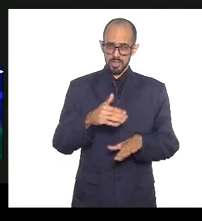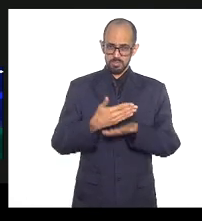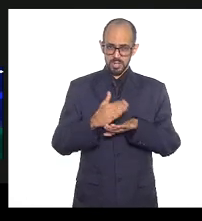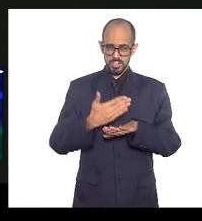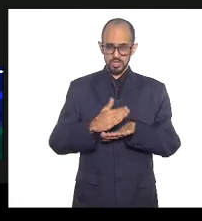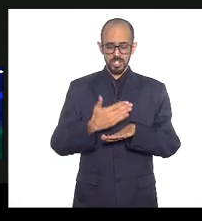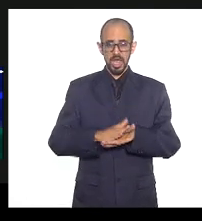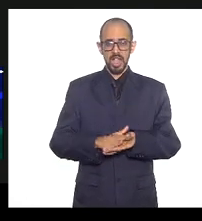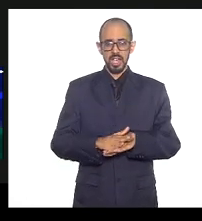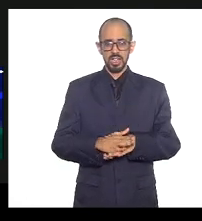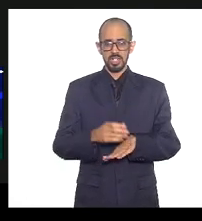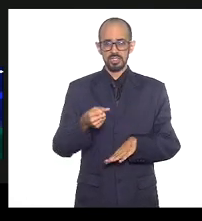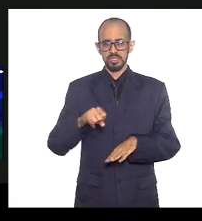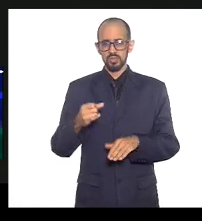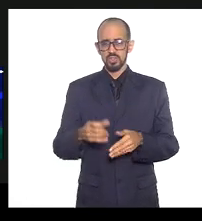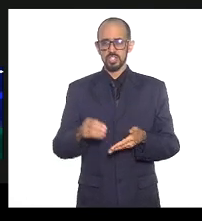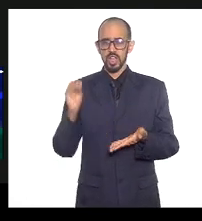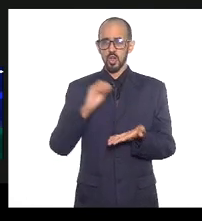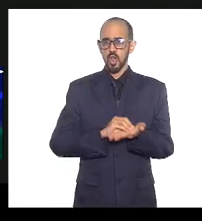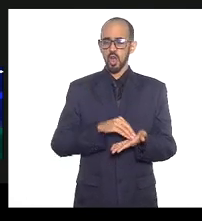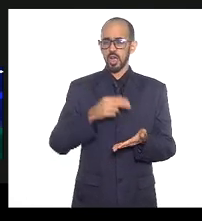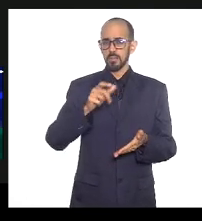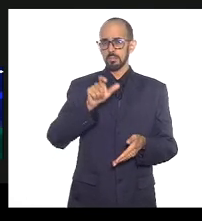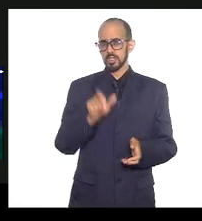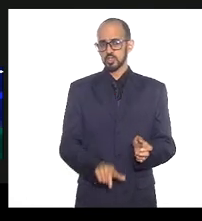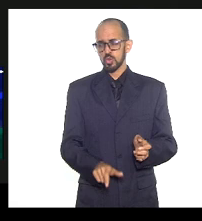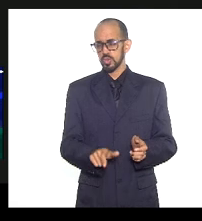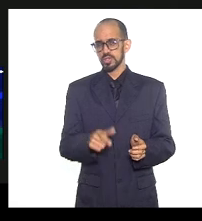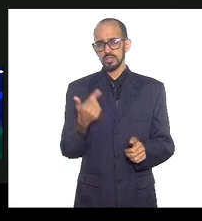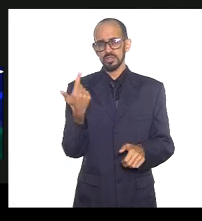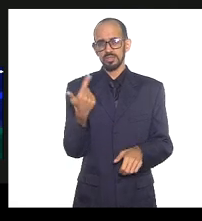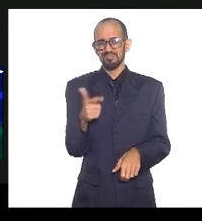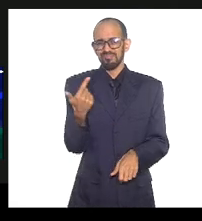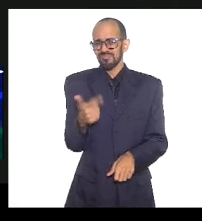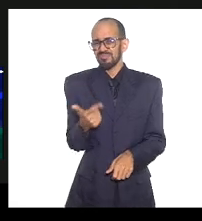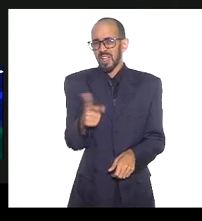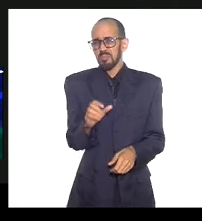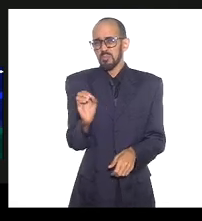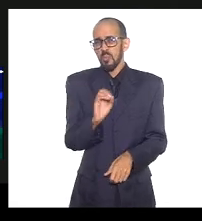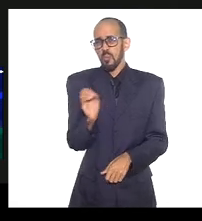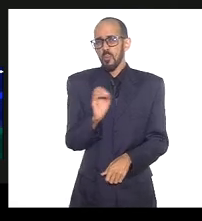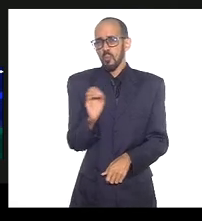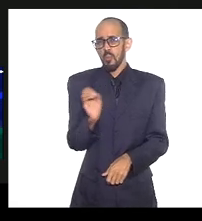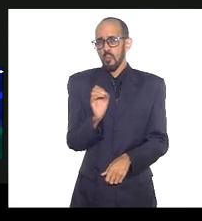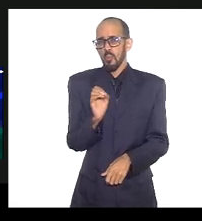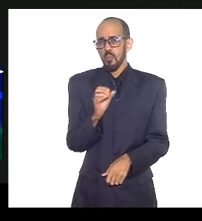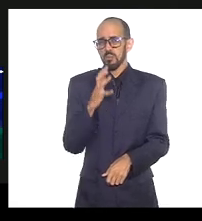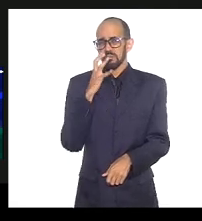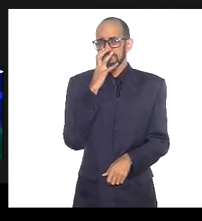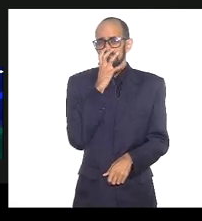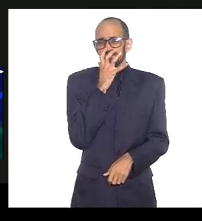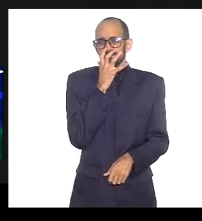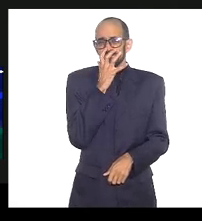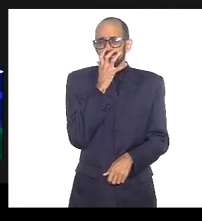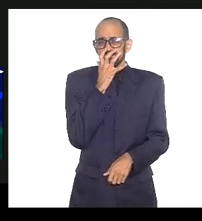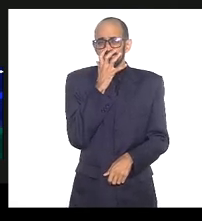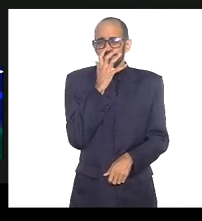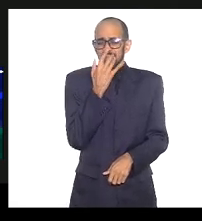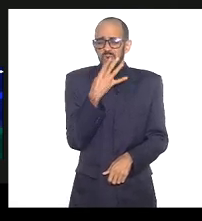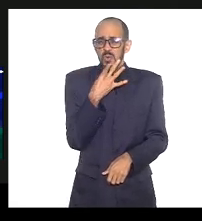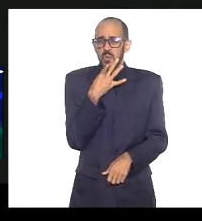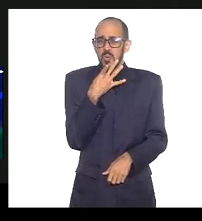política se você começa a colocar pessoas que não tem nenhuma familiaridade com